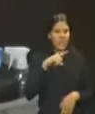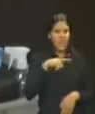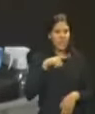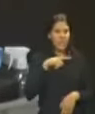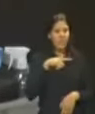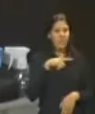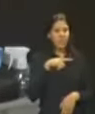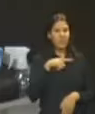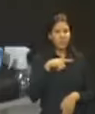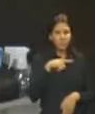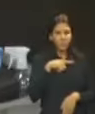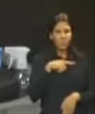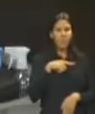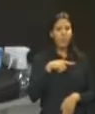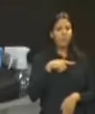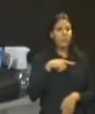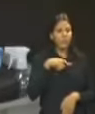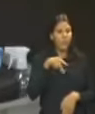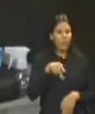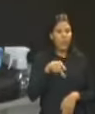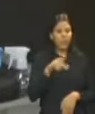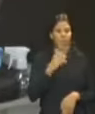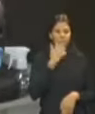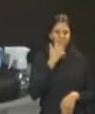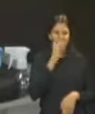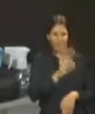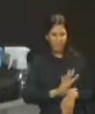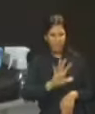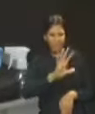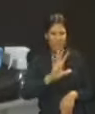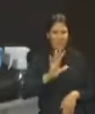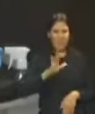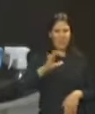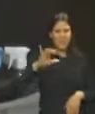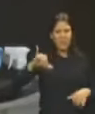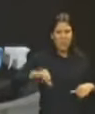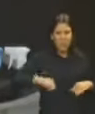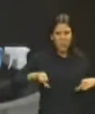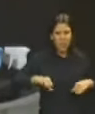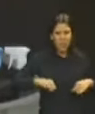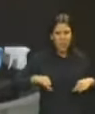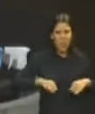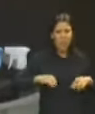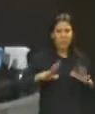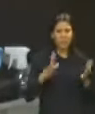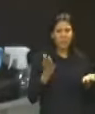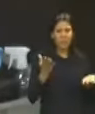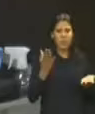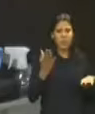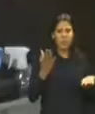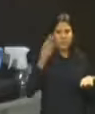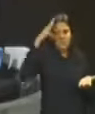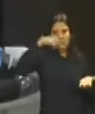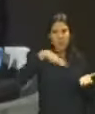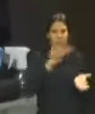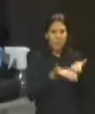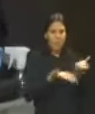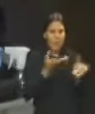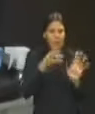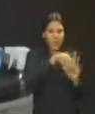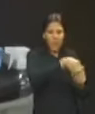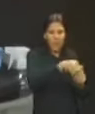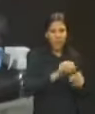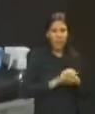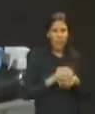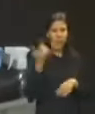econômica, vítimas de negligência. Ficou evidente também vários furos na rede de monitoramento e